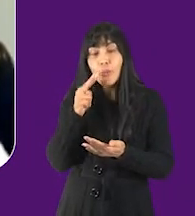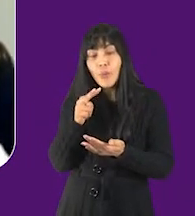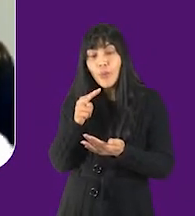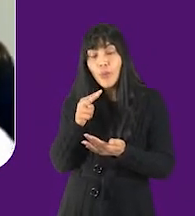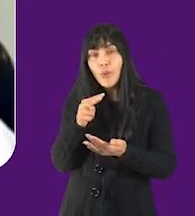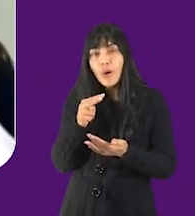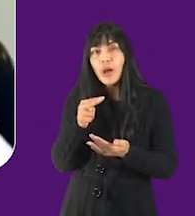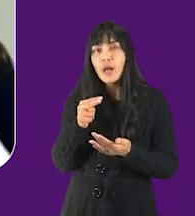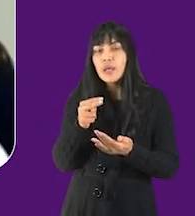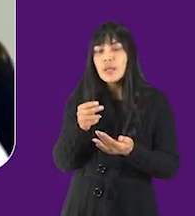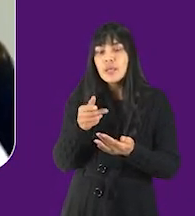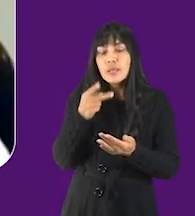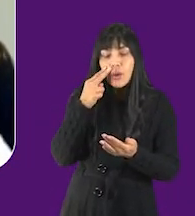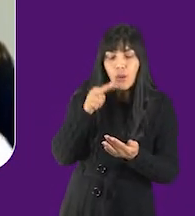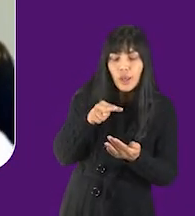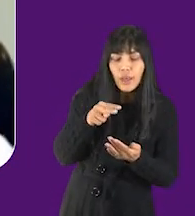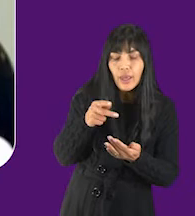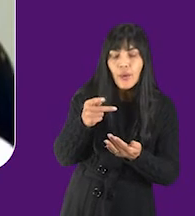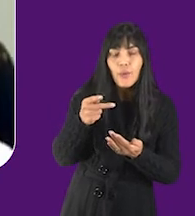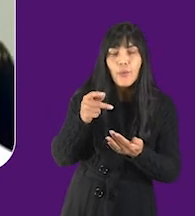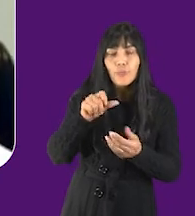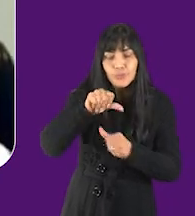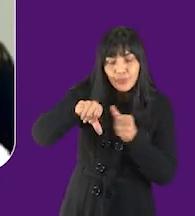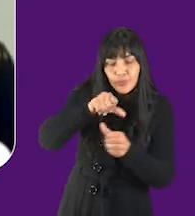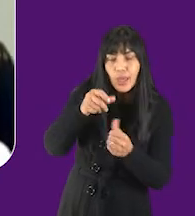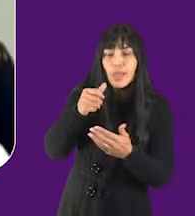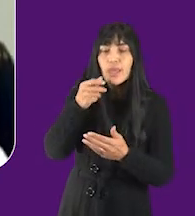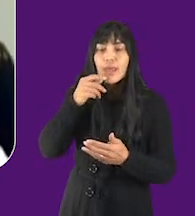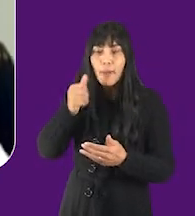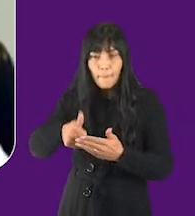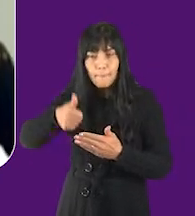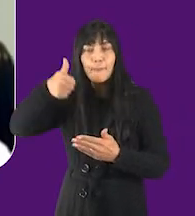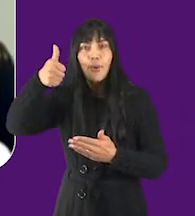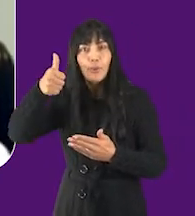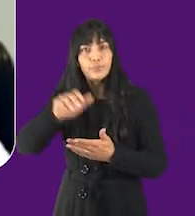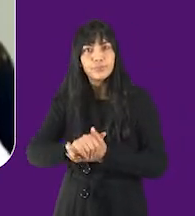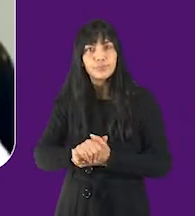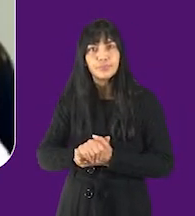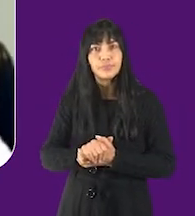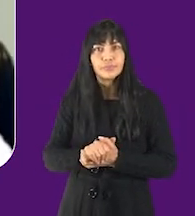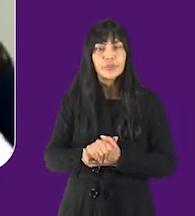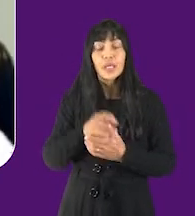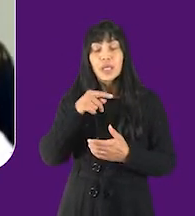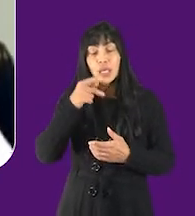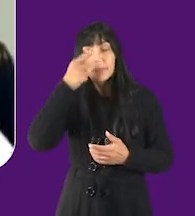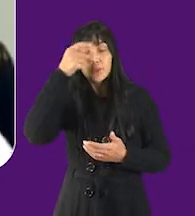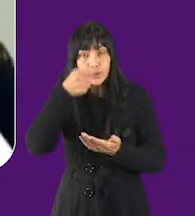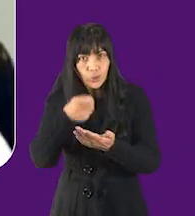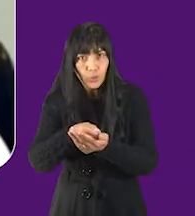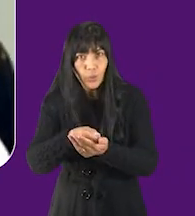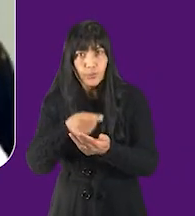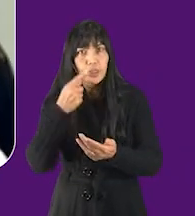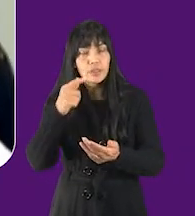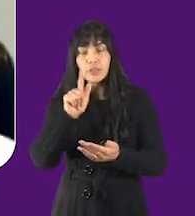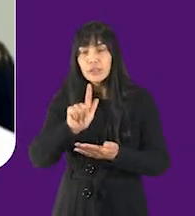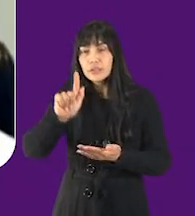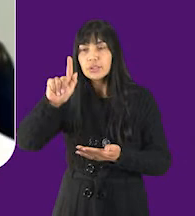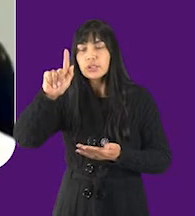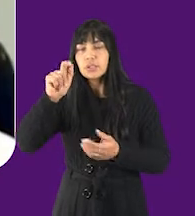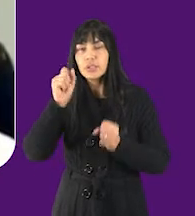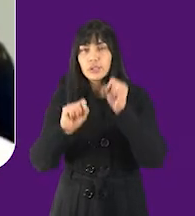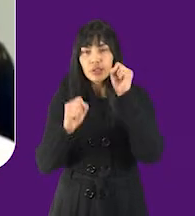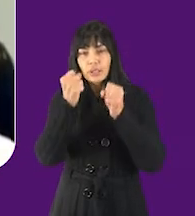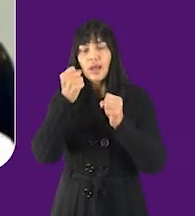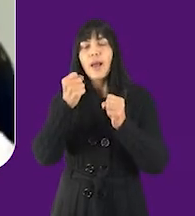falhas ocorram. Trabalhamos com inteligência artificial com os clientes, já vários clientes deixando a gestão de